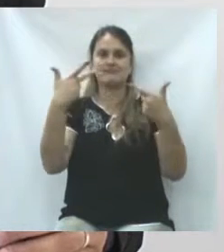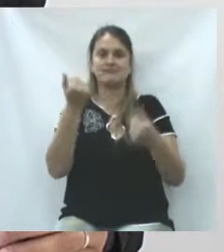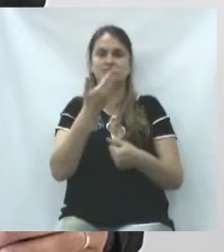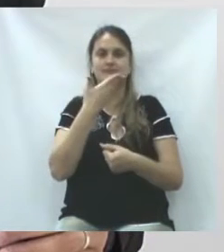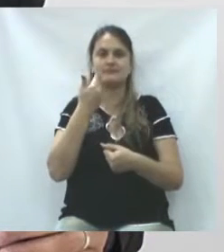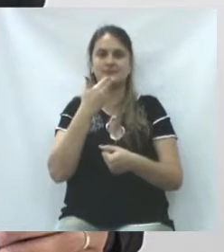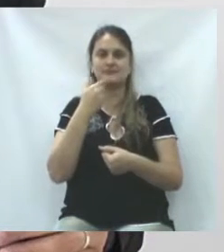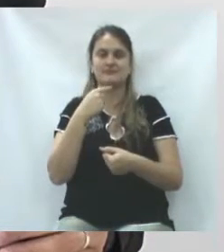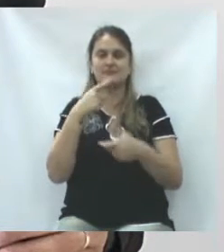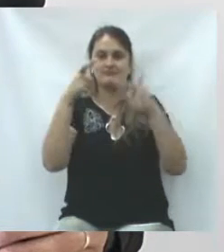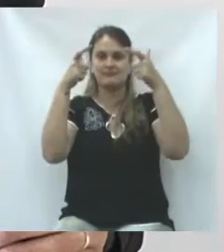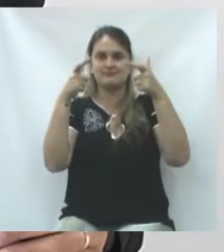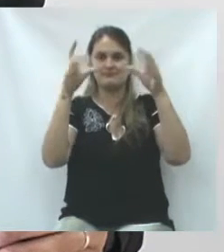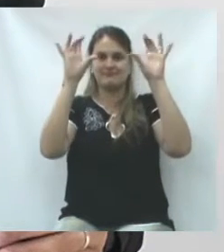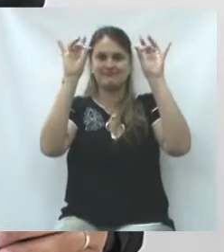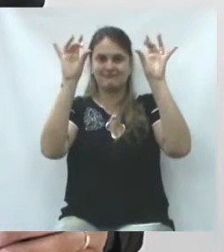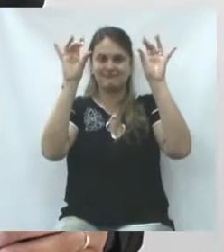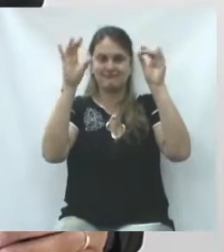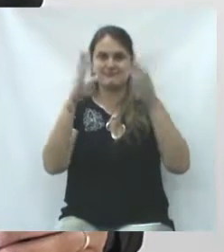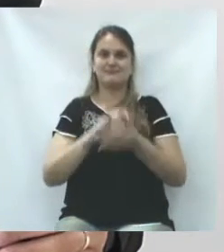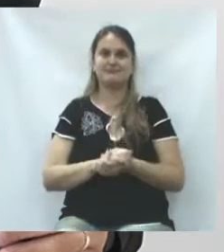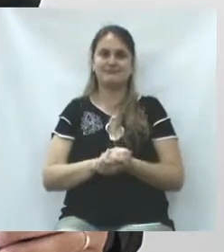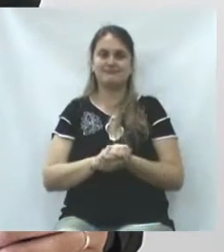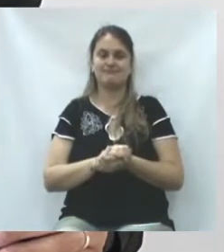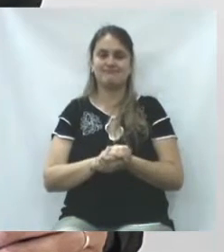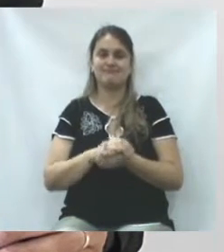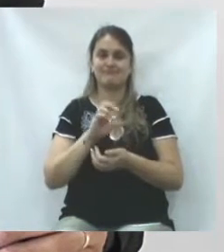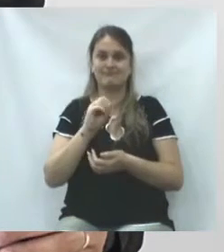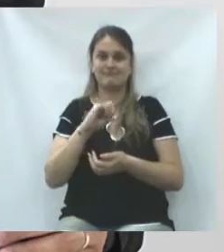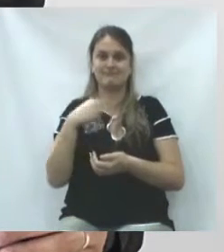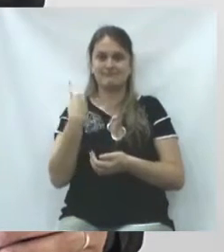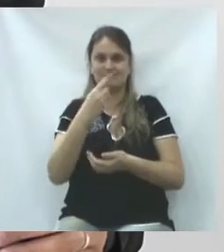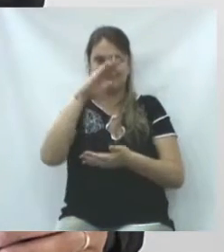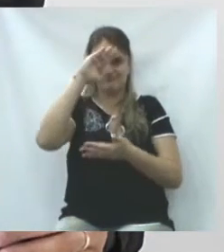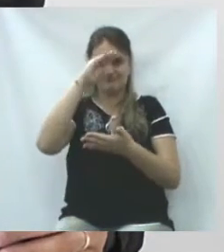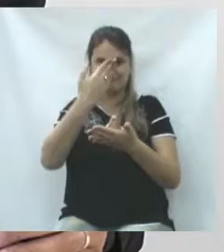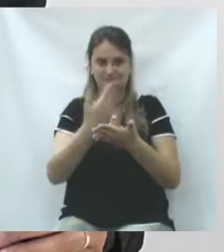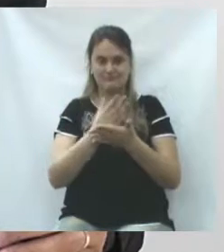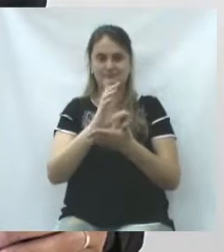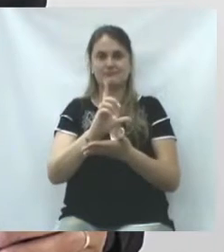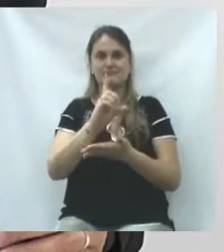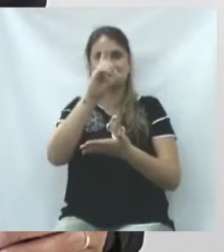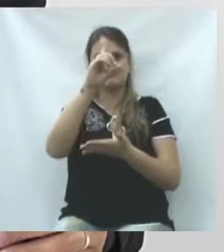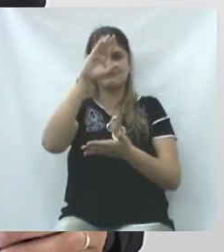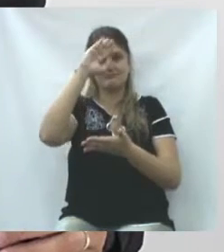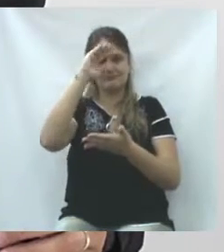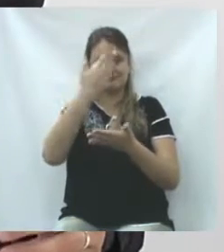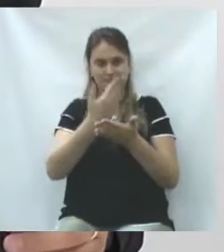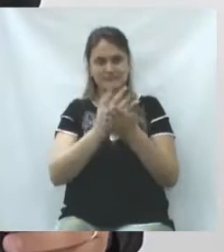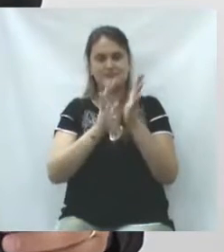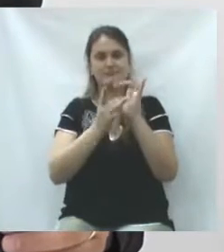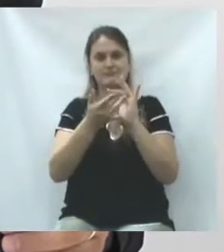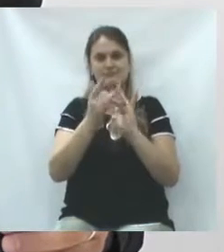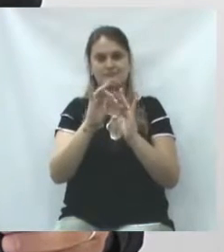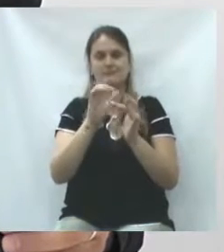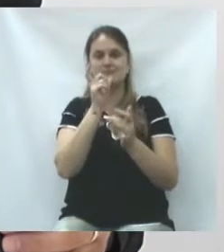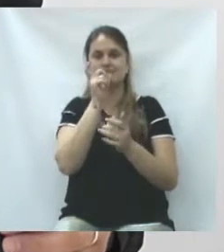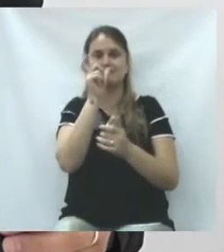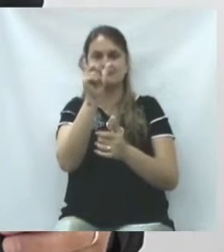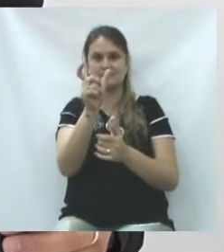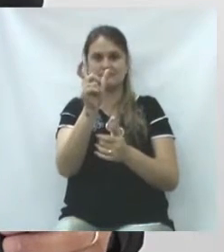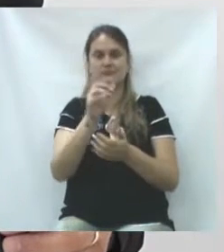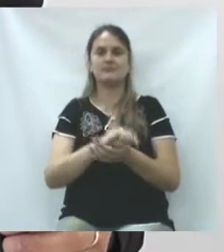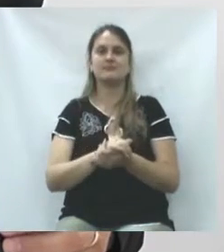especial. Se somos cristãos e acreditamos no Criador, nas suas palavras, temos que viver